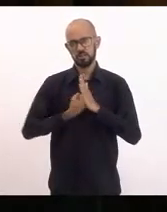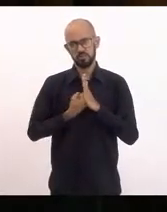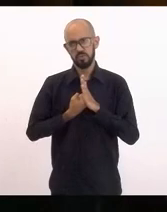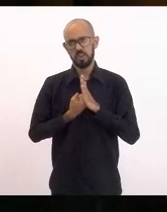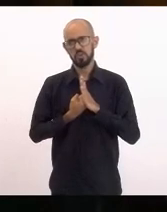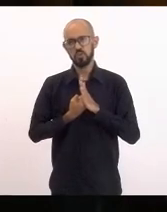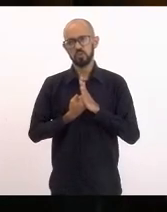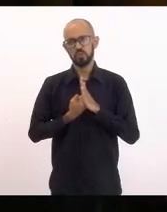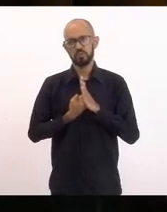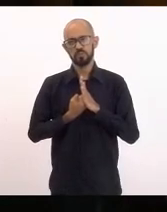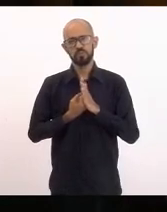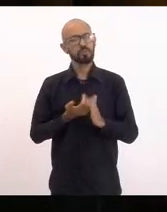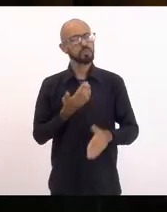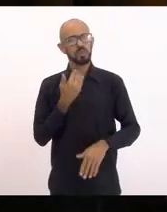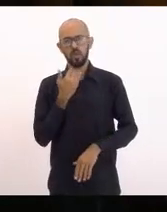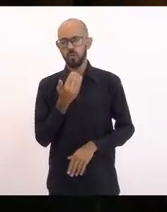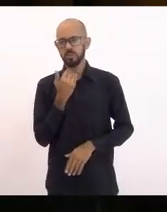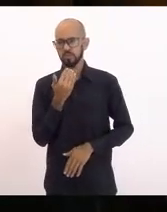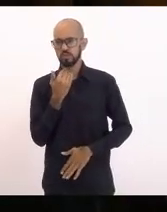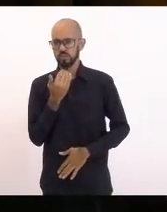absurdo.